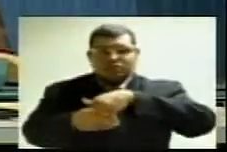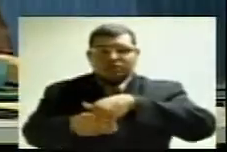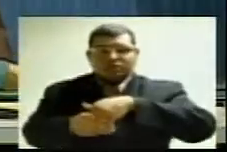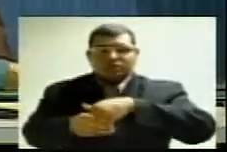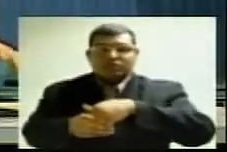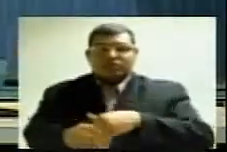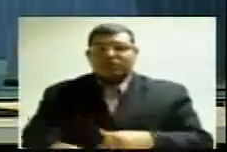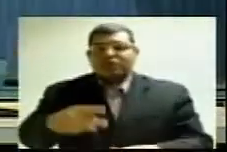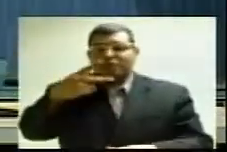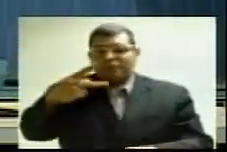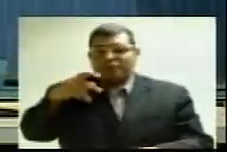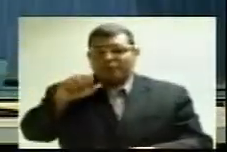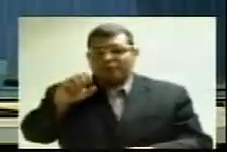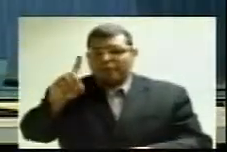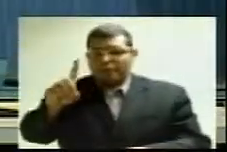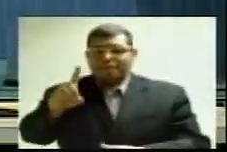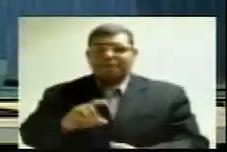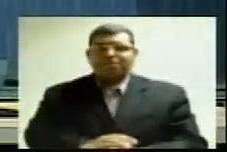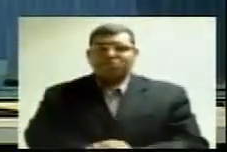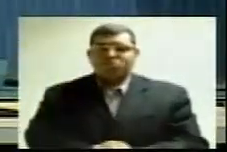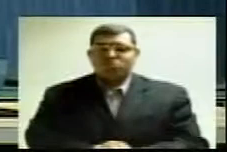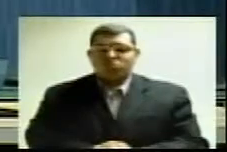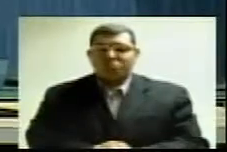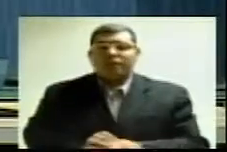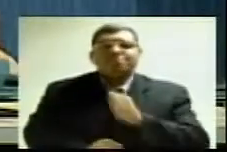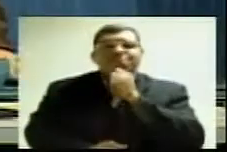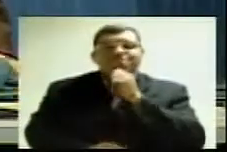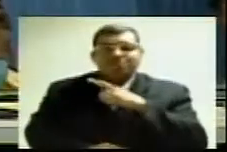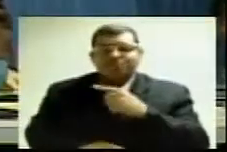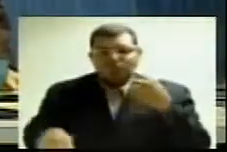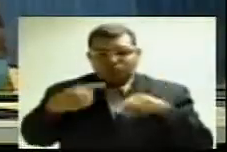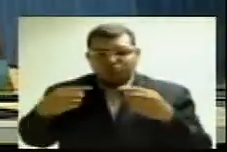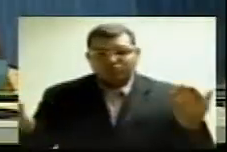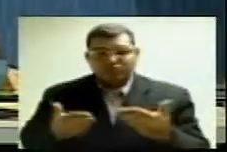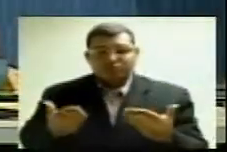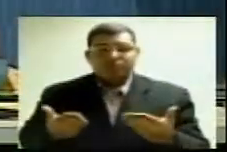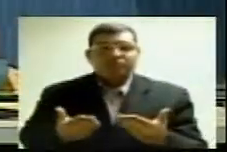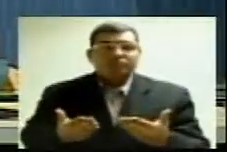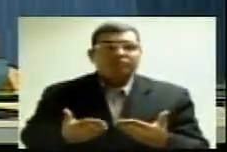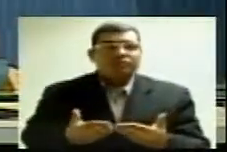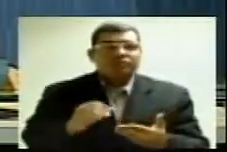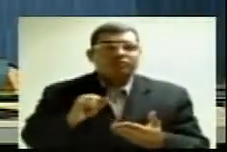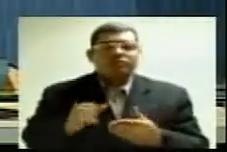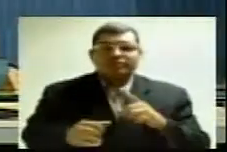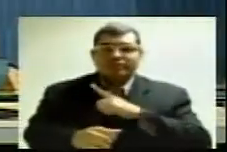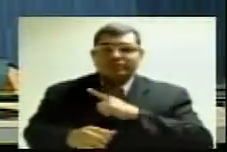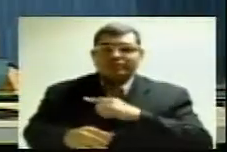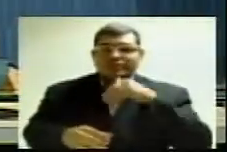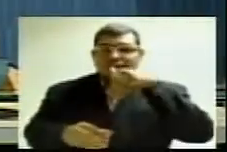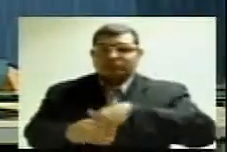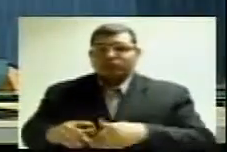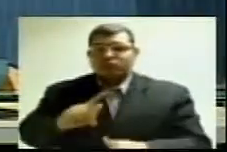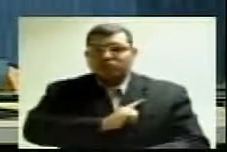do candidato do PSDB, José Serra, ainda que disputando a eleição, sem ter candidato